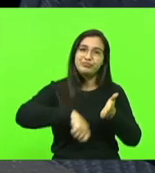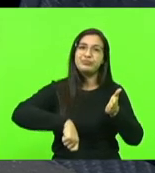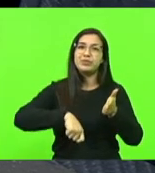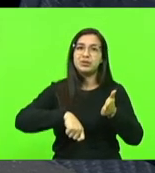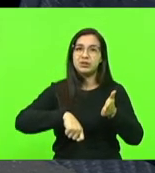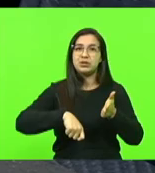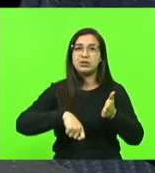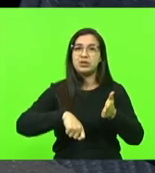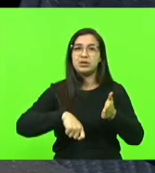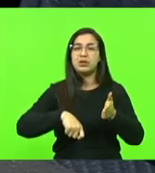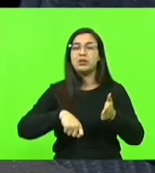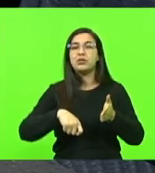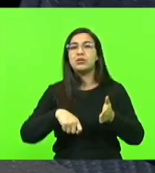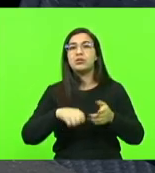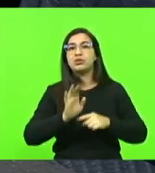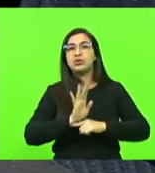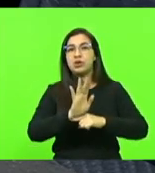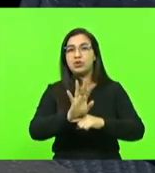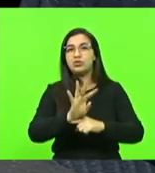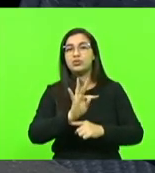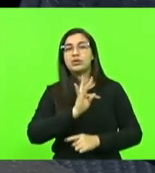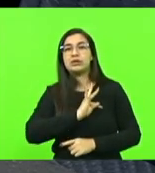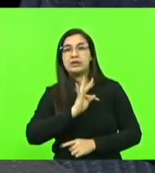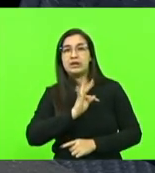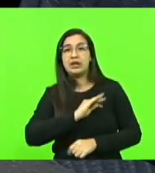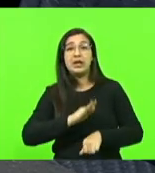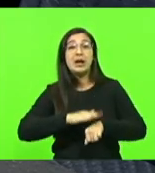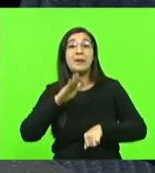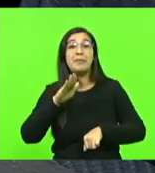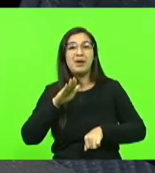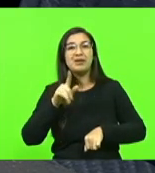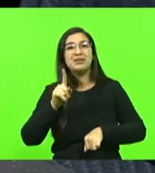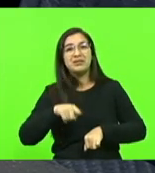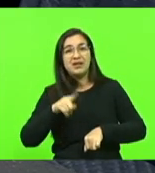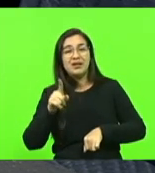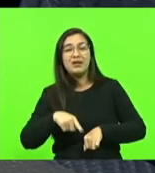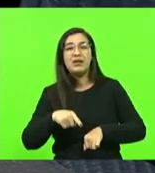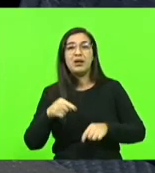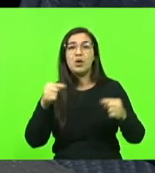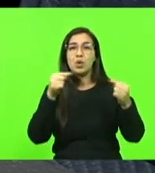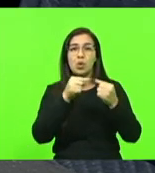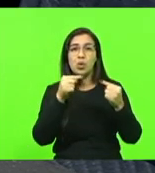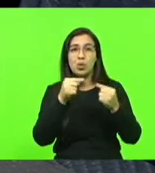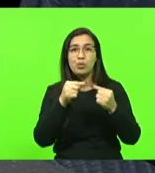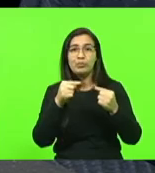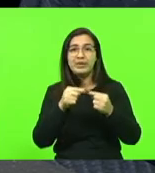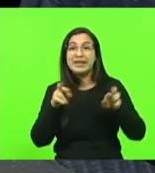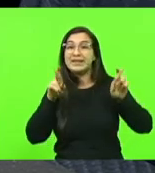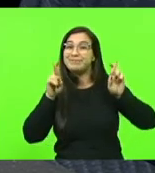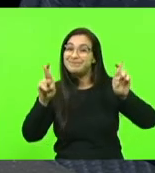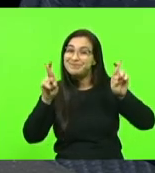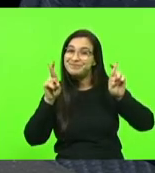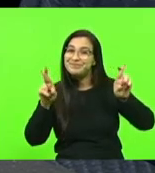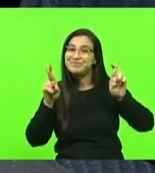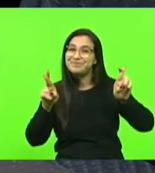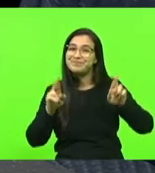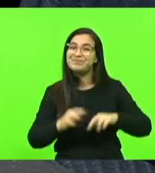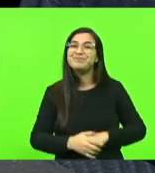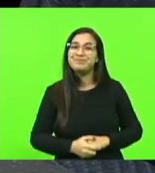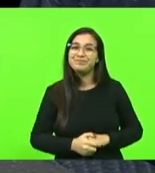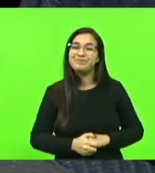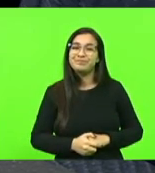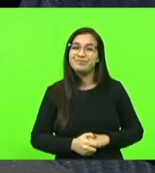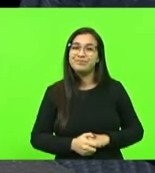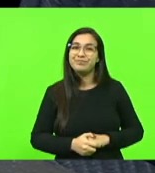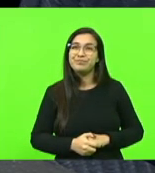de cooperação técnica. Mas é mais do que isso, é um passaporte da esperança. Mas, além disso, deputada Ada,